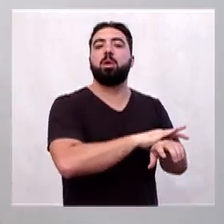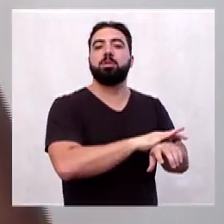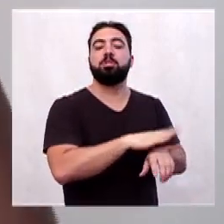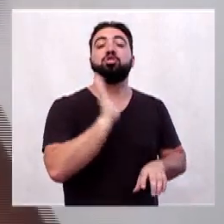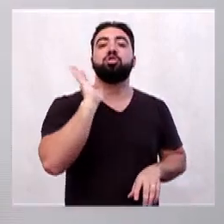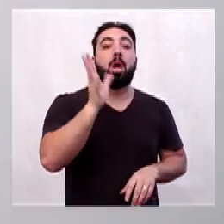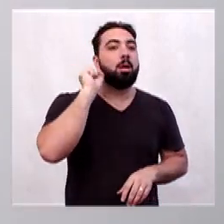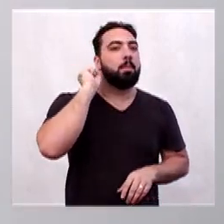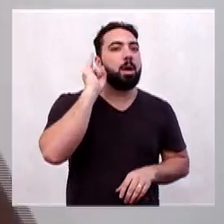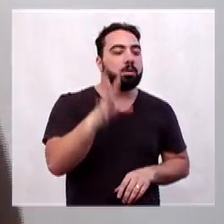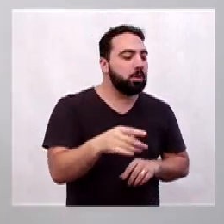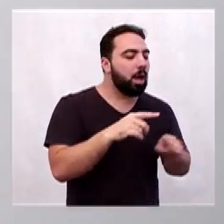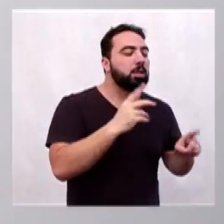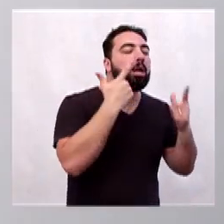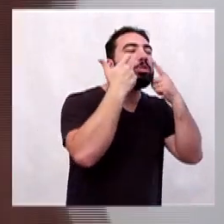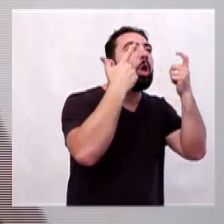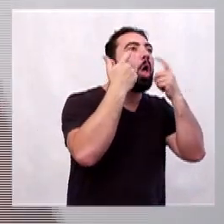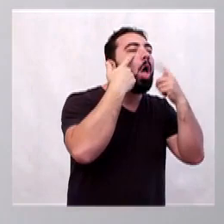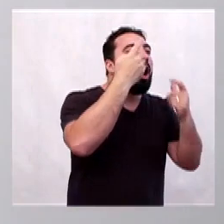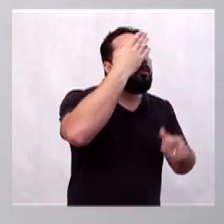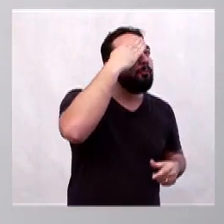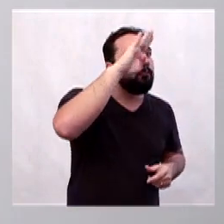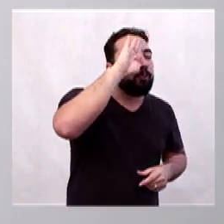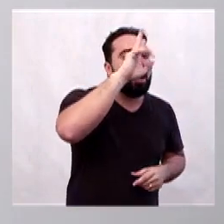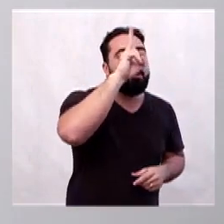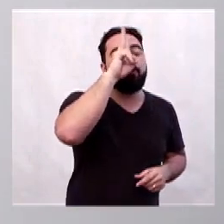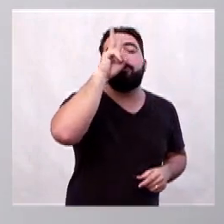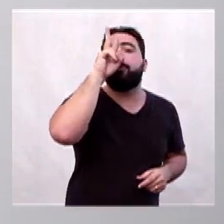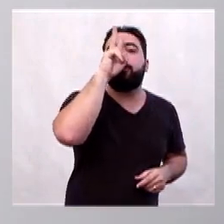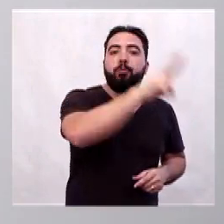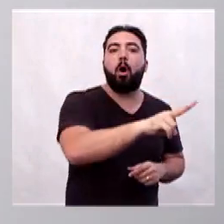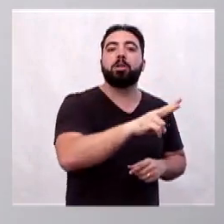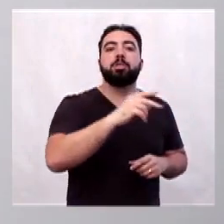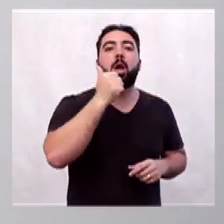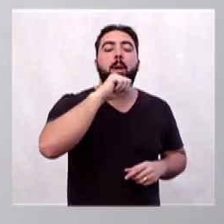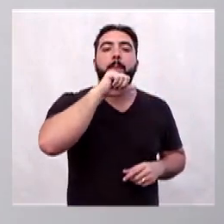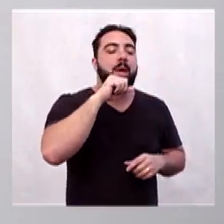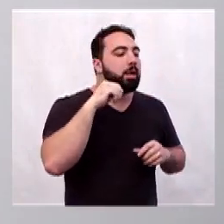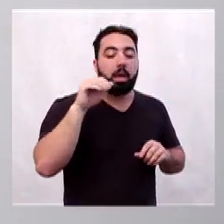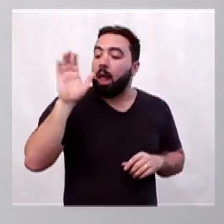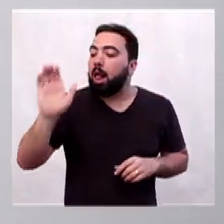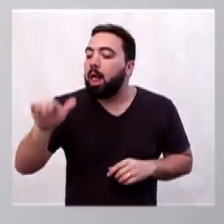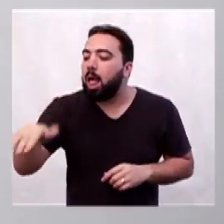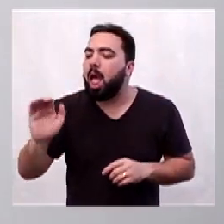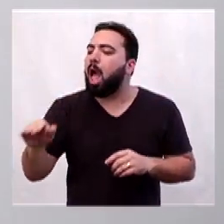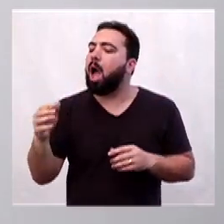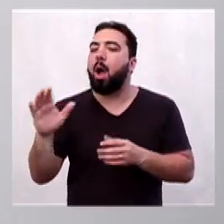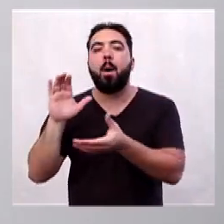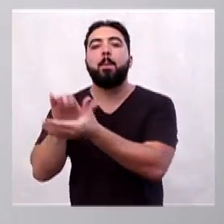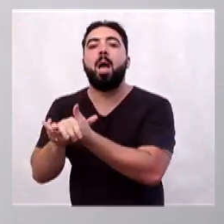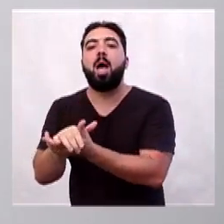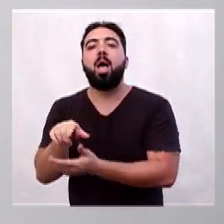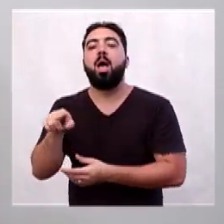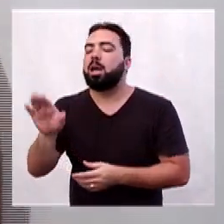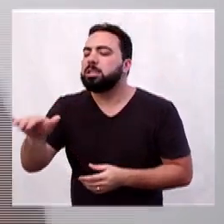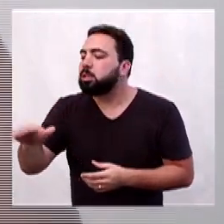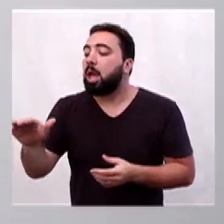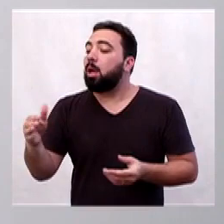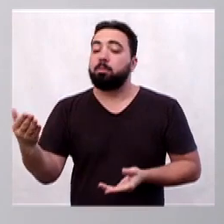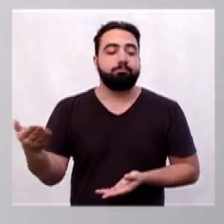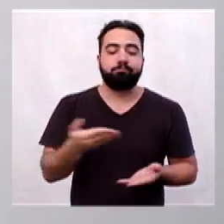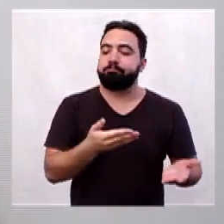Era tarde da noite e Bia acordou chorando. Ao perceber que a filha estava ardendo em febre, Joana foi correndo chamar